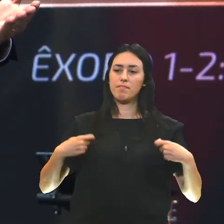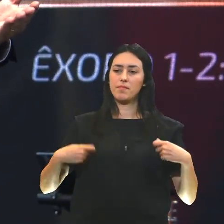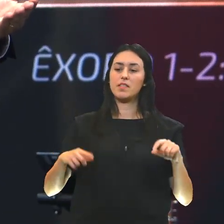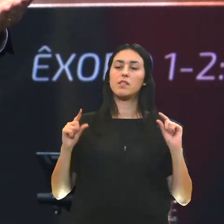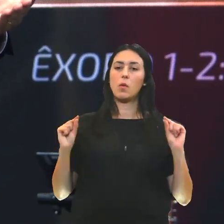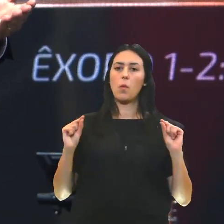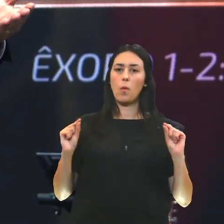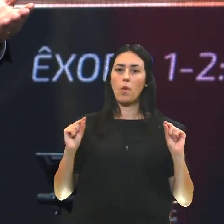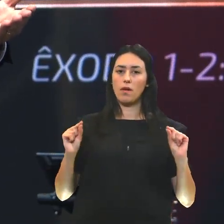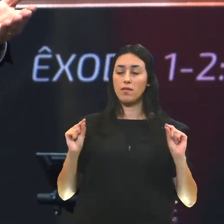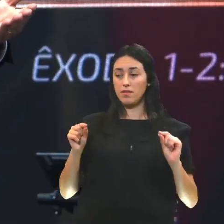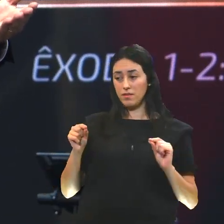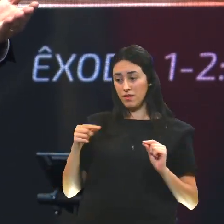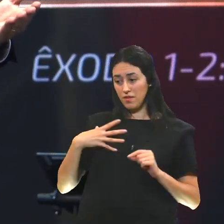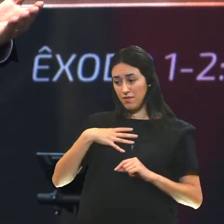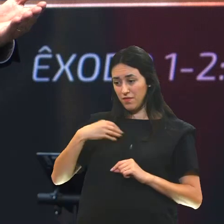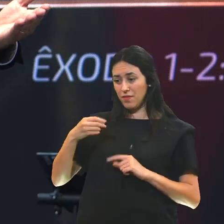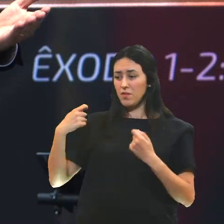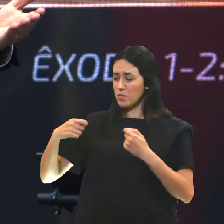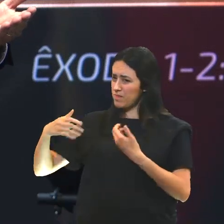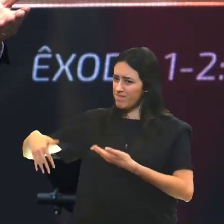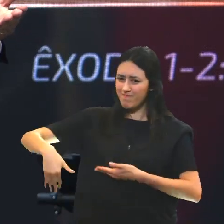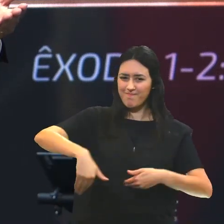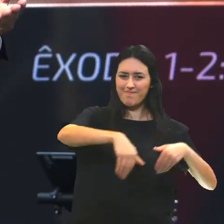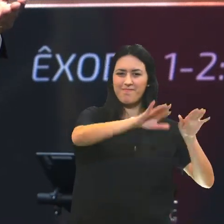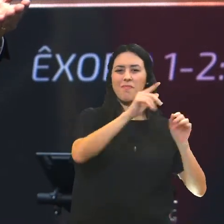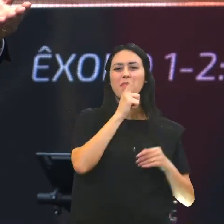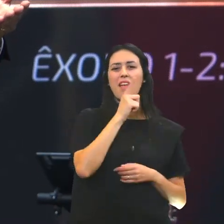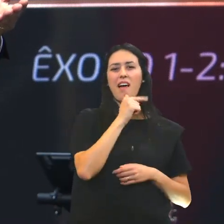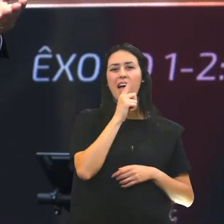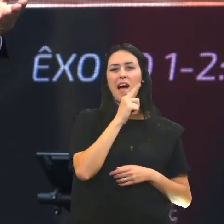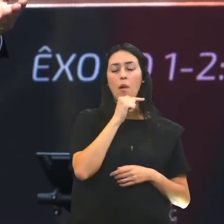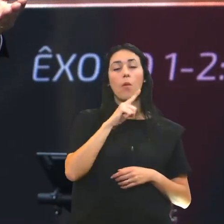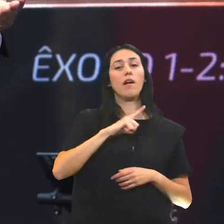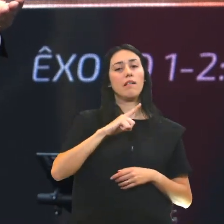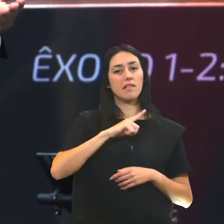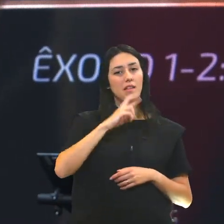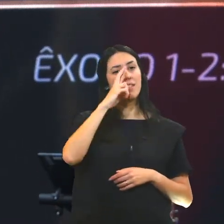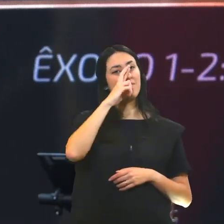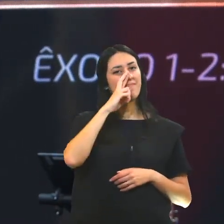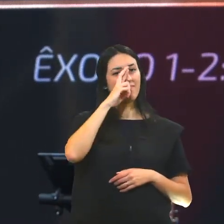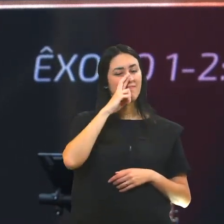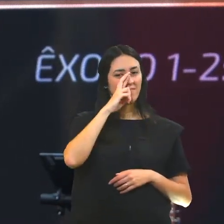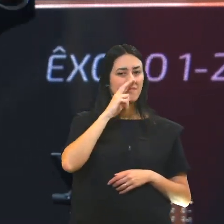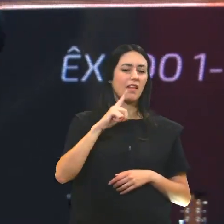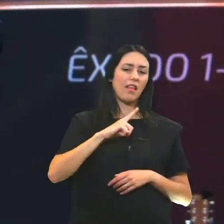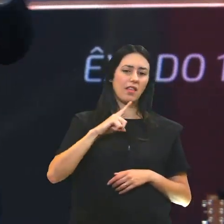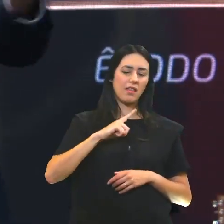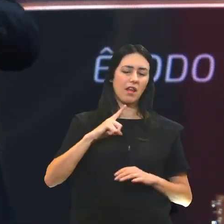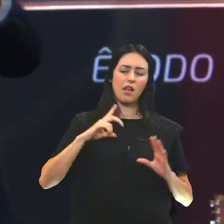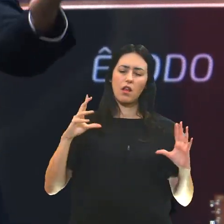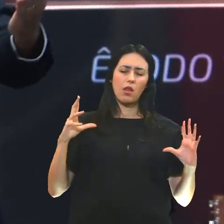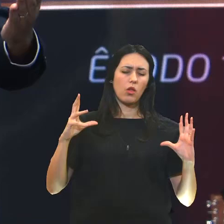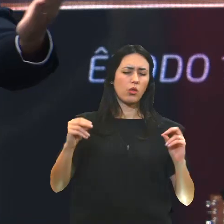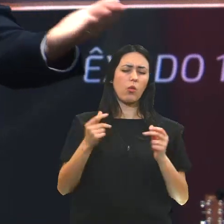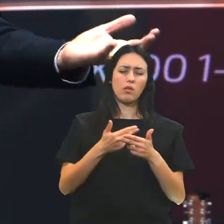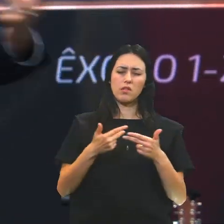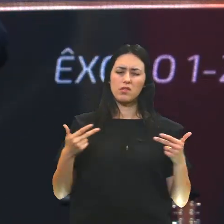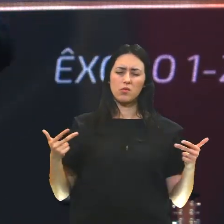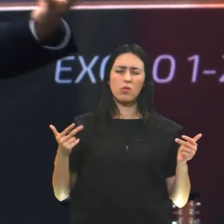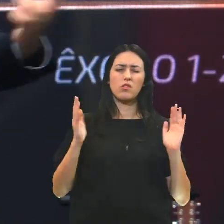ser colocados nas águas. As águas oferecem risco. Todas essas coisas já faladas